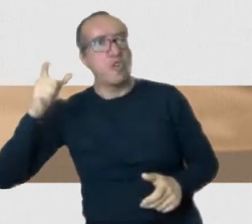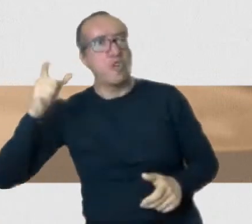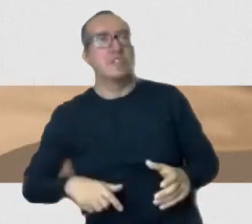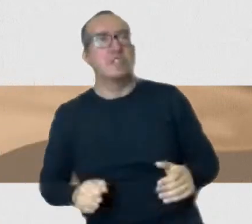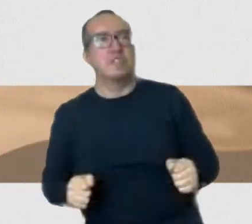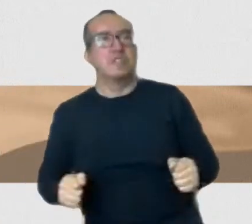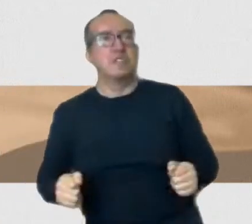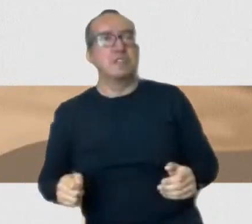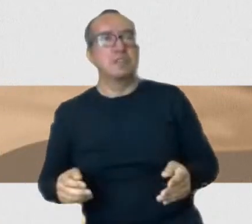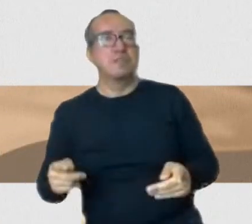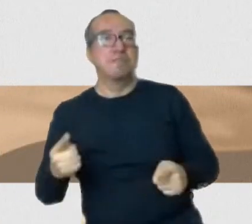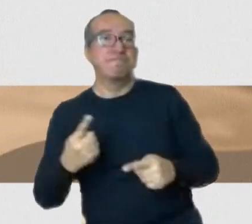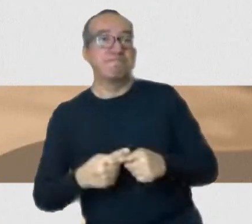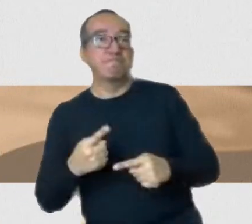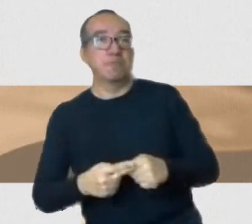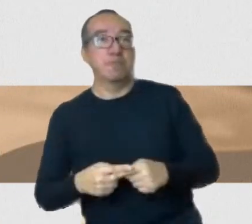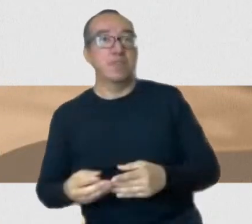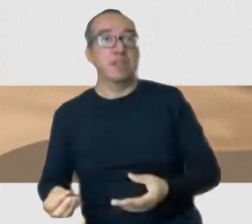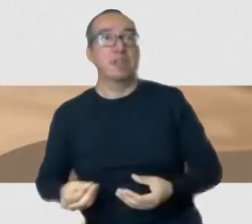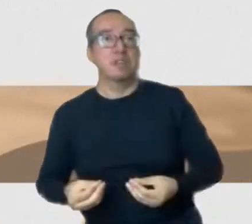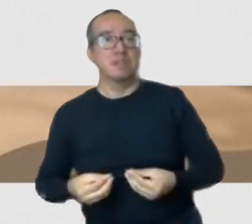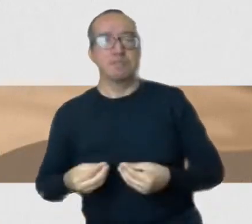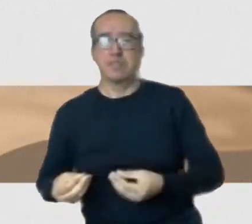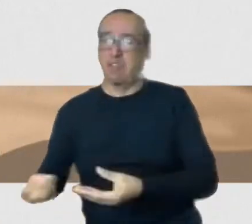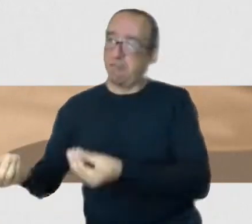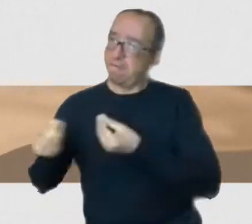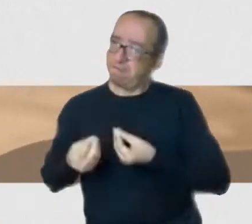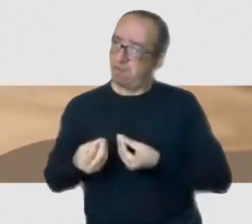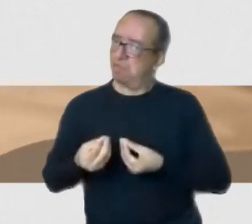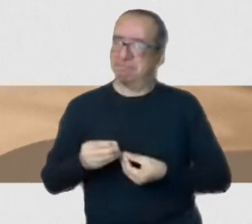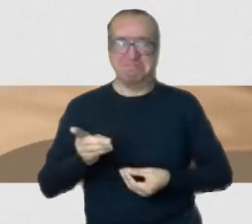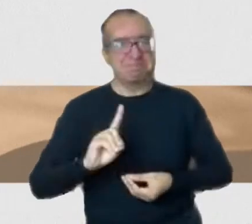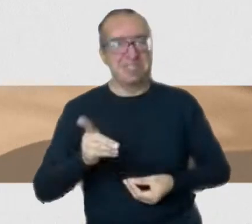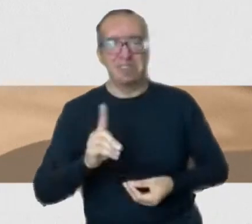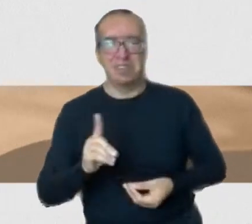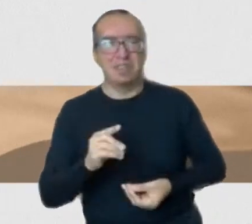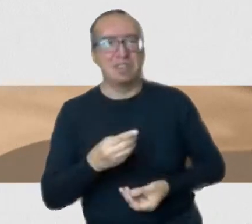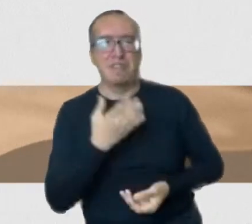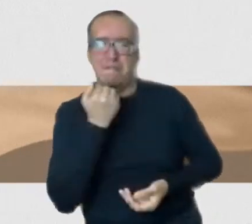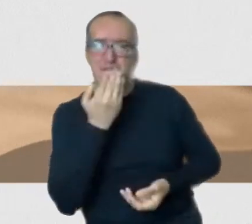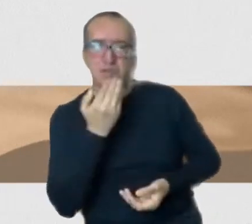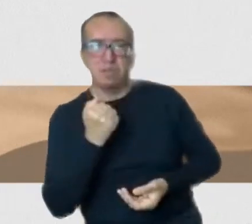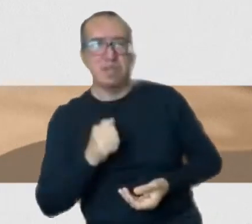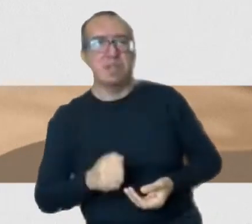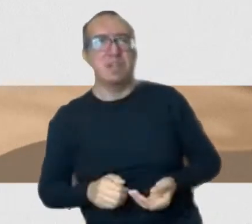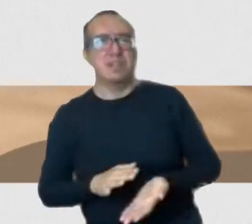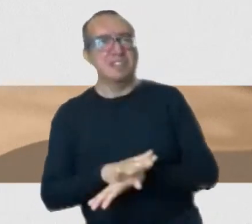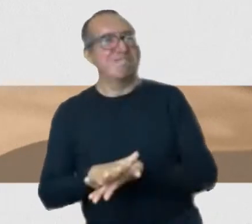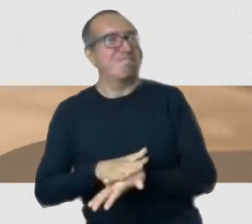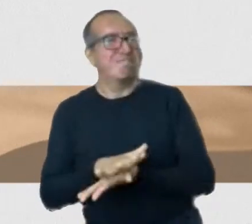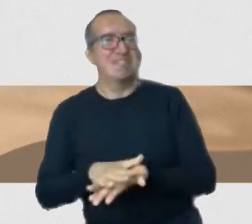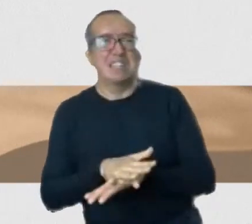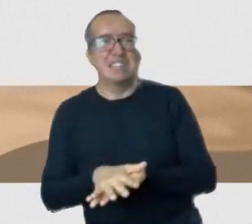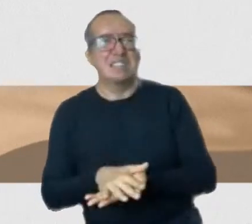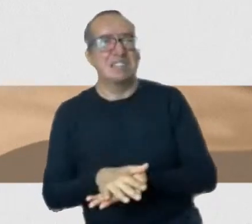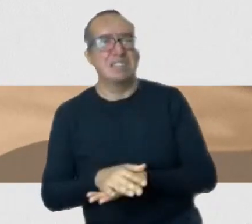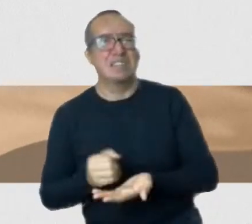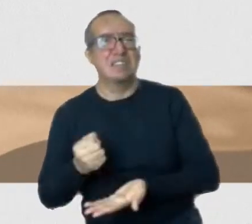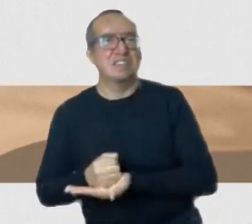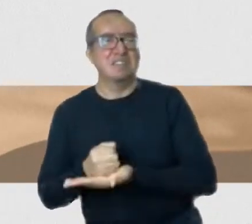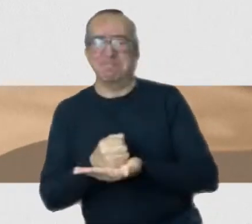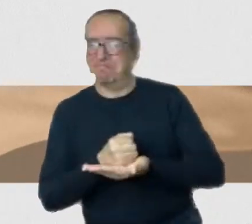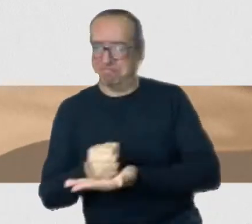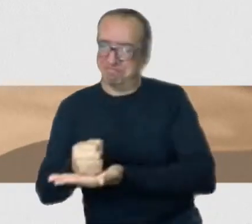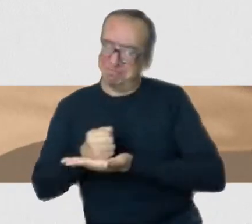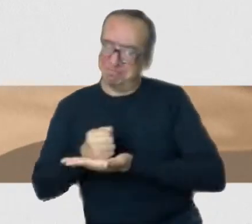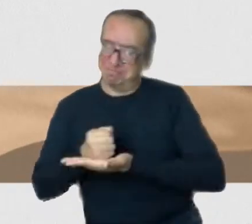tive sede e nada me deram para beber. Eu fui estrangeiro e não me acolheram. Necessitei de roupas e não me vestiram. Estive